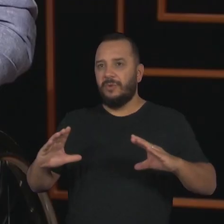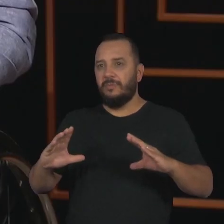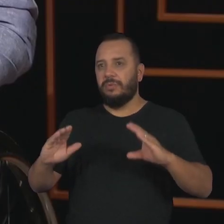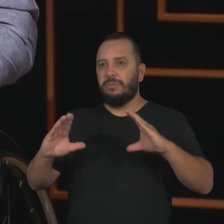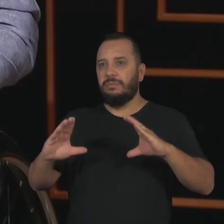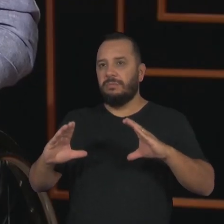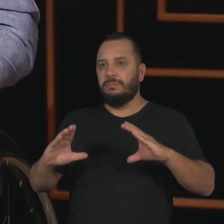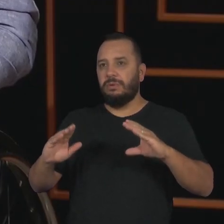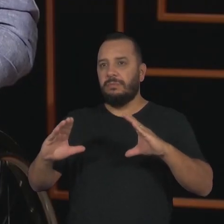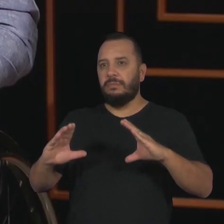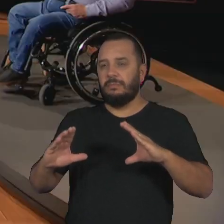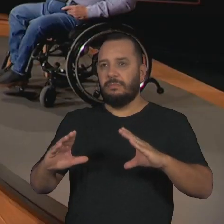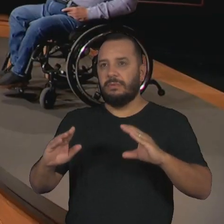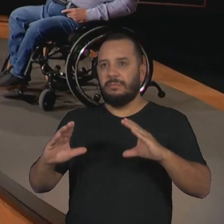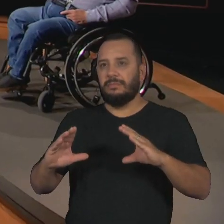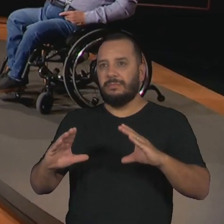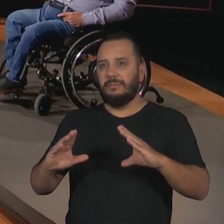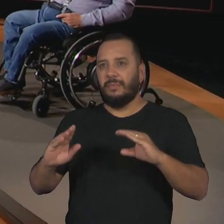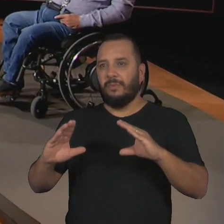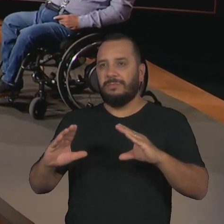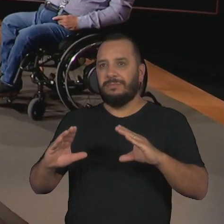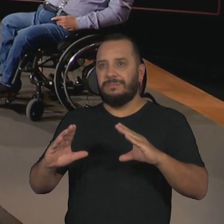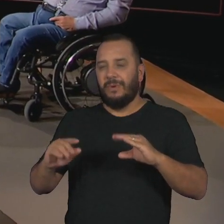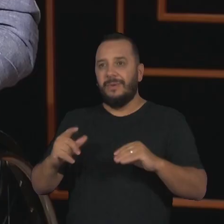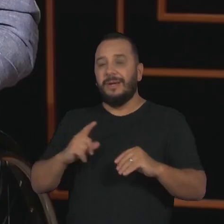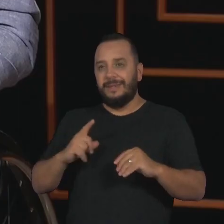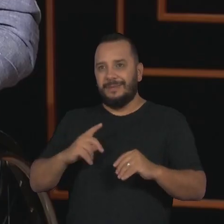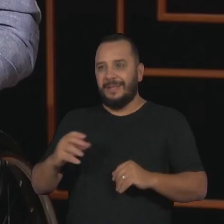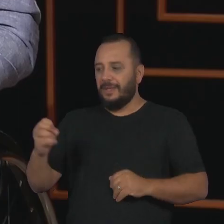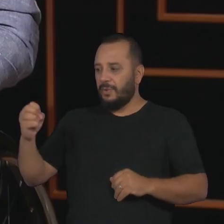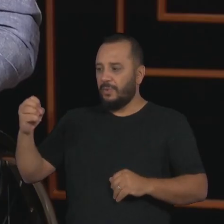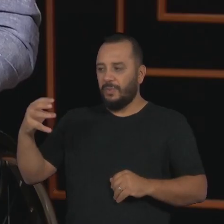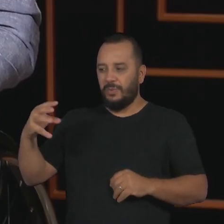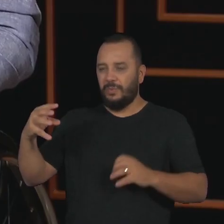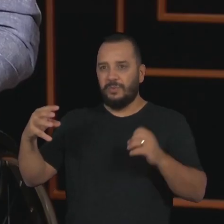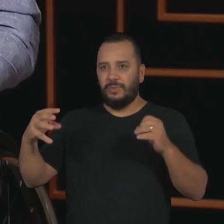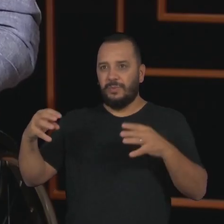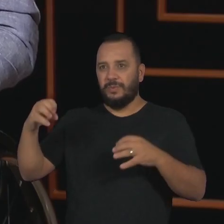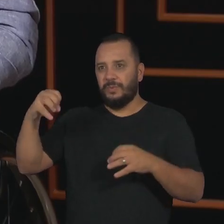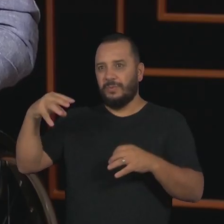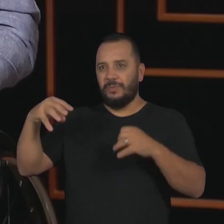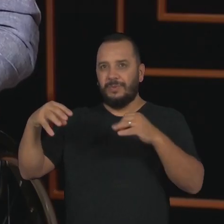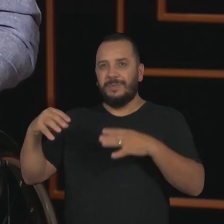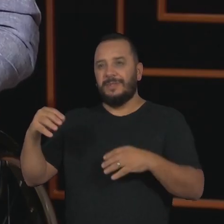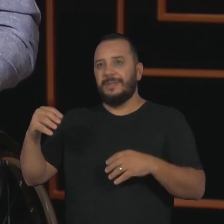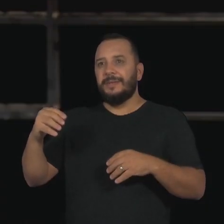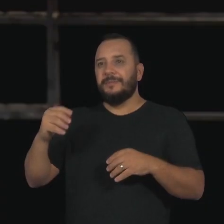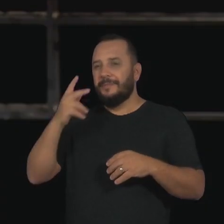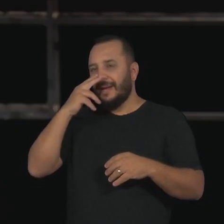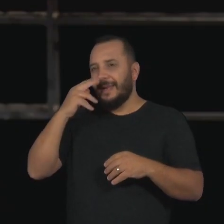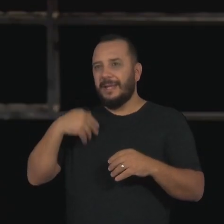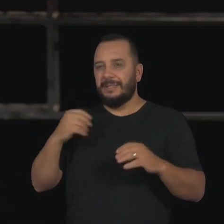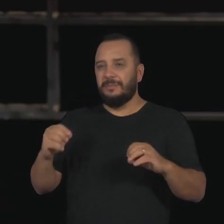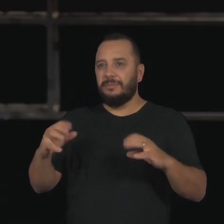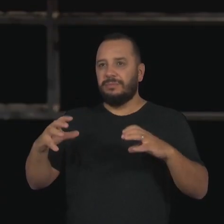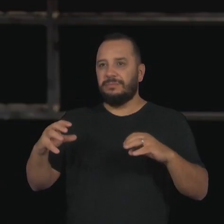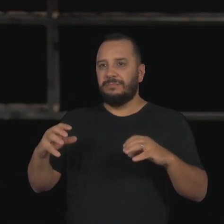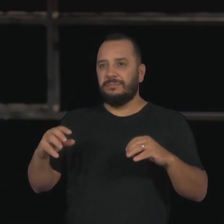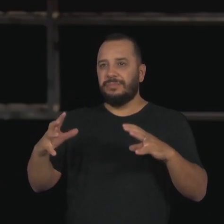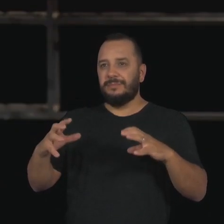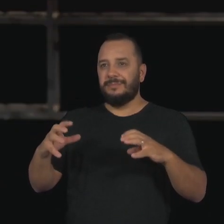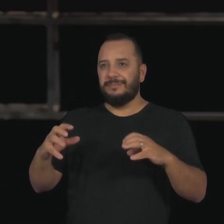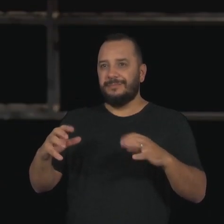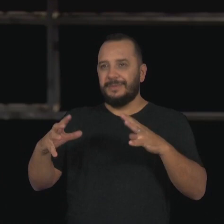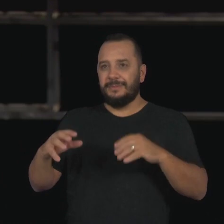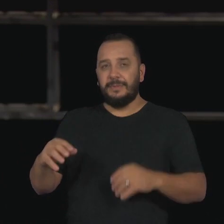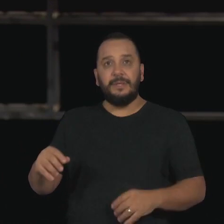aí eu pus lâmpadas de neon para ficar aquela pulsação. Tem alguém que fala sobre o